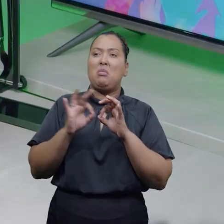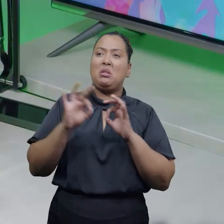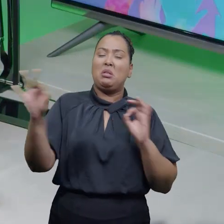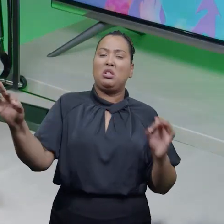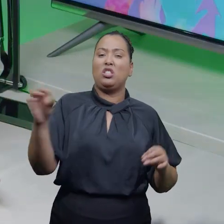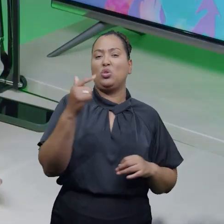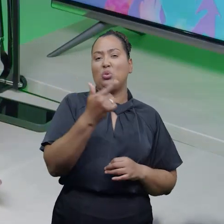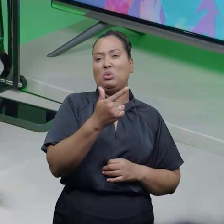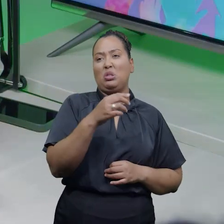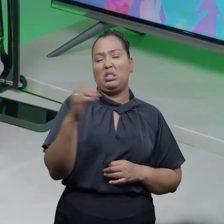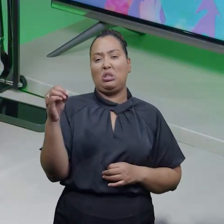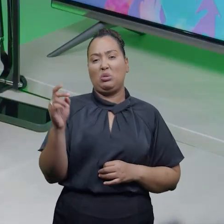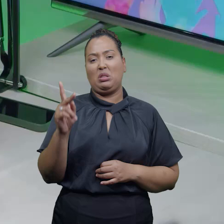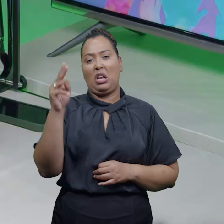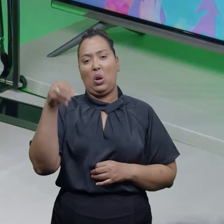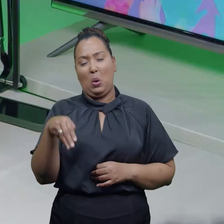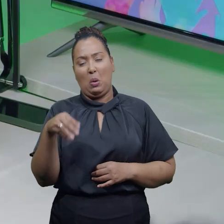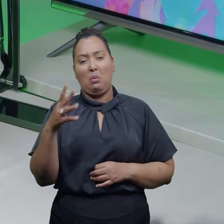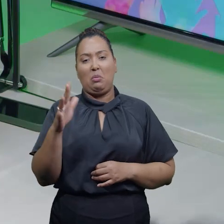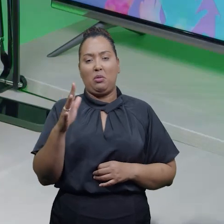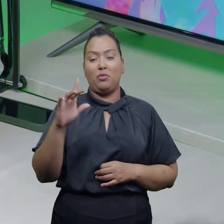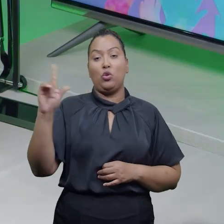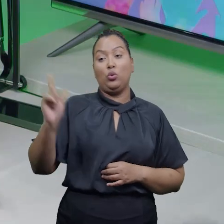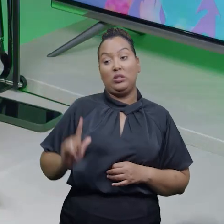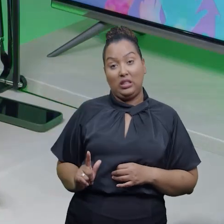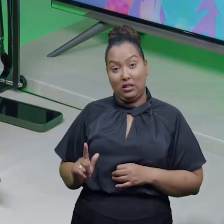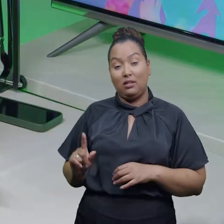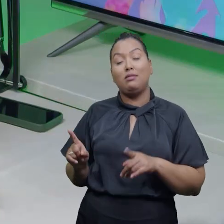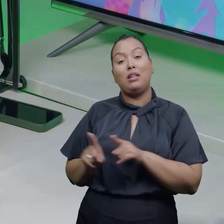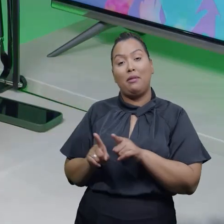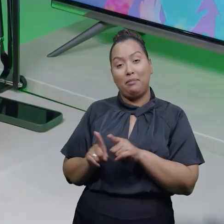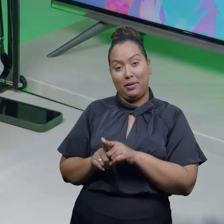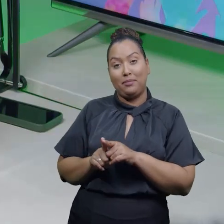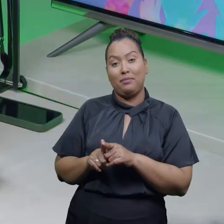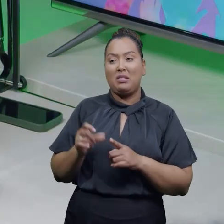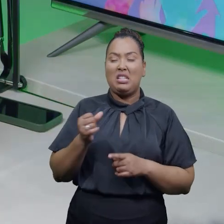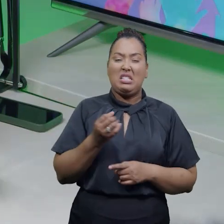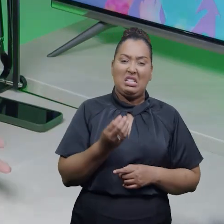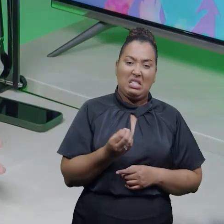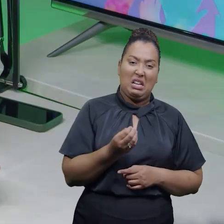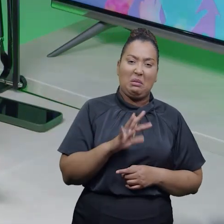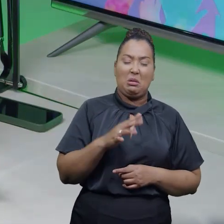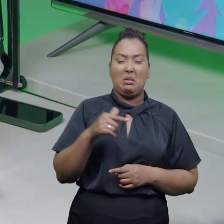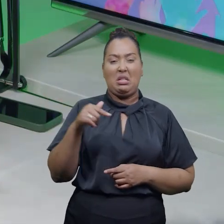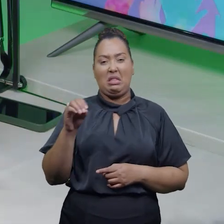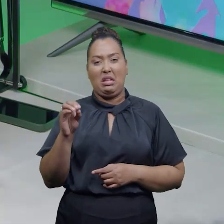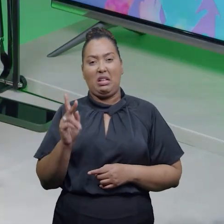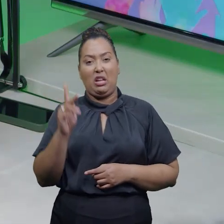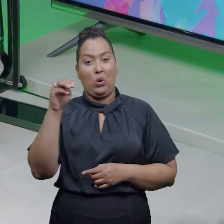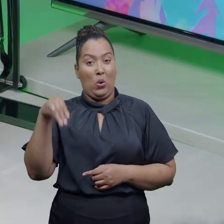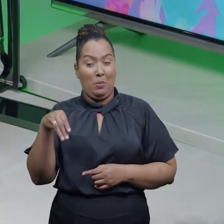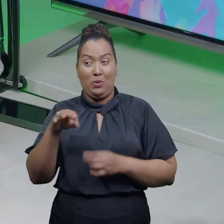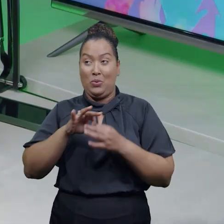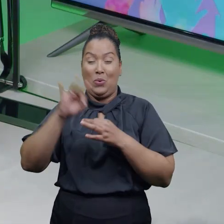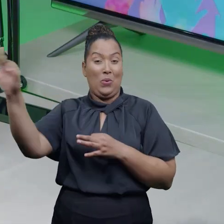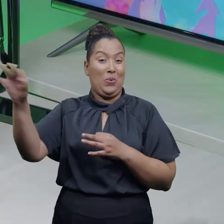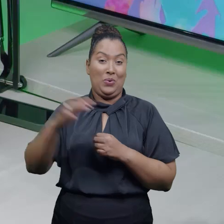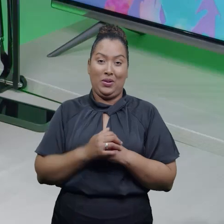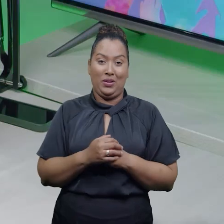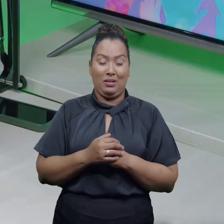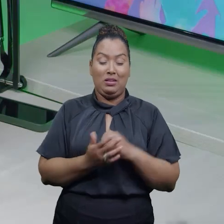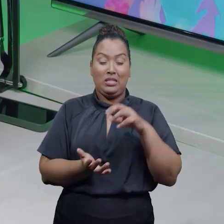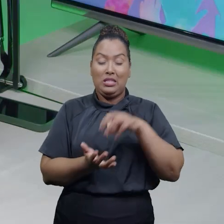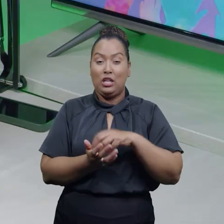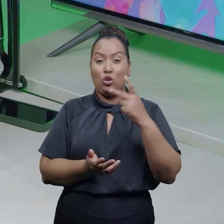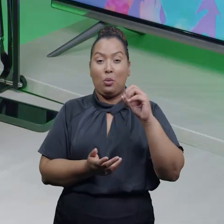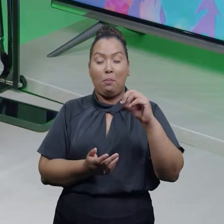aí em torno de seus 40 quilômetros, né, de Valparaíso, e de Lusiânia mais ainda, ali uns 60, 70 quilômetros. E